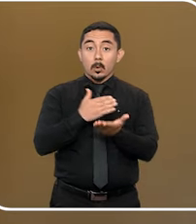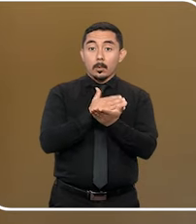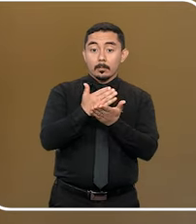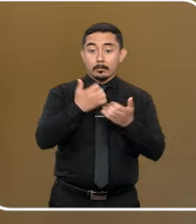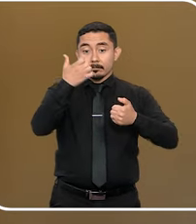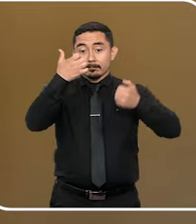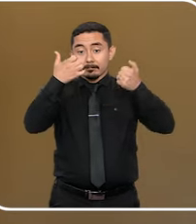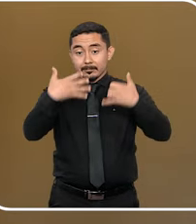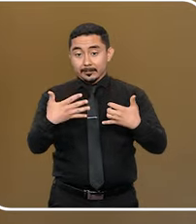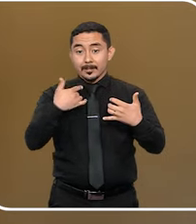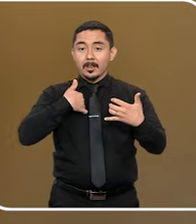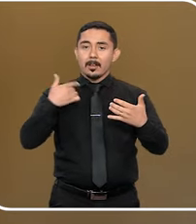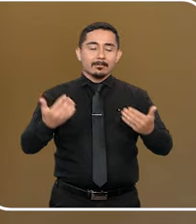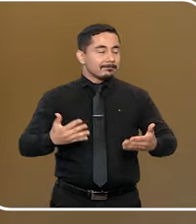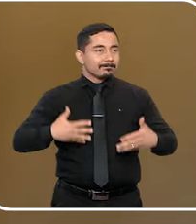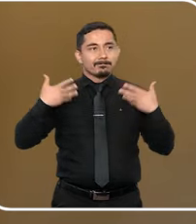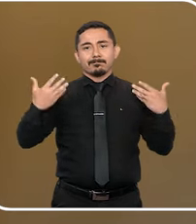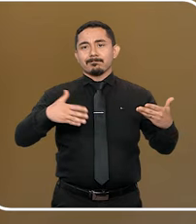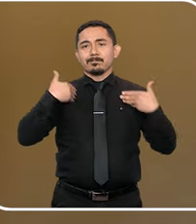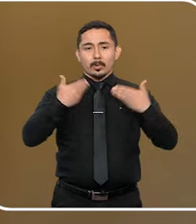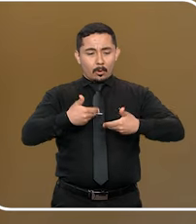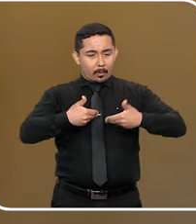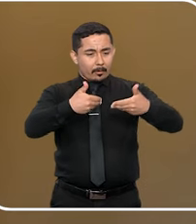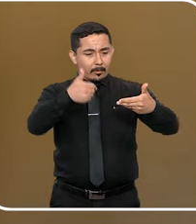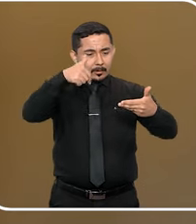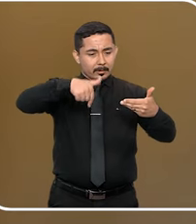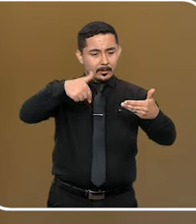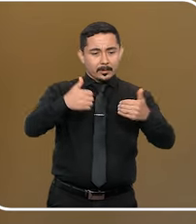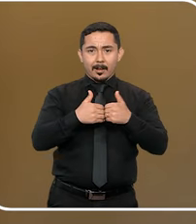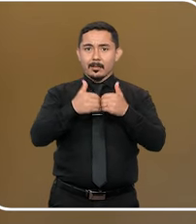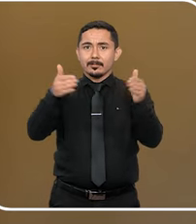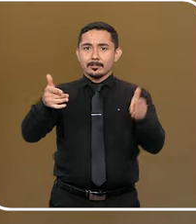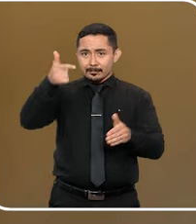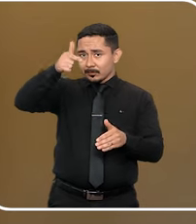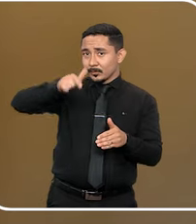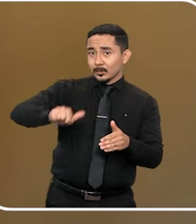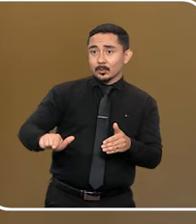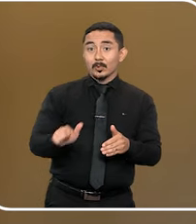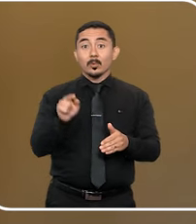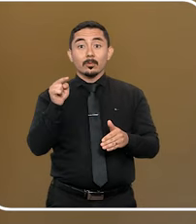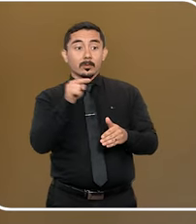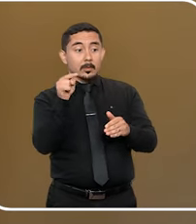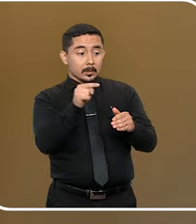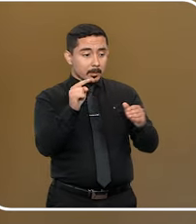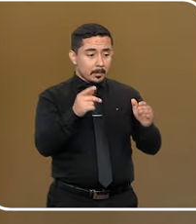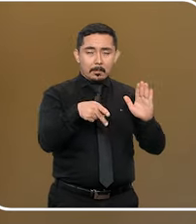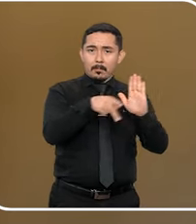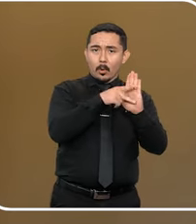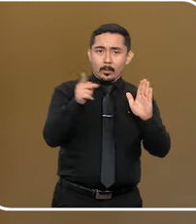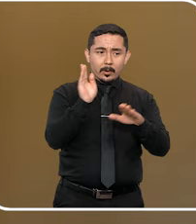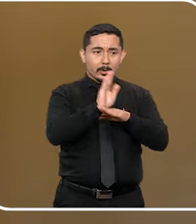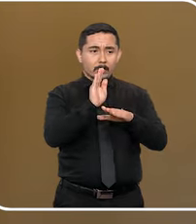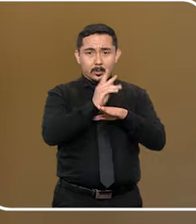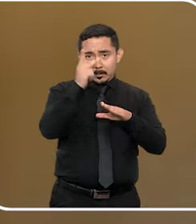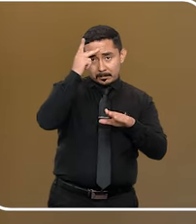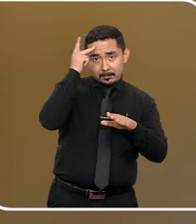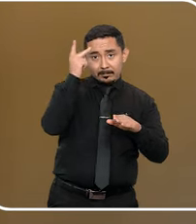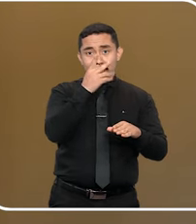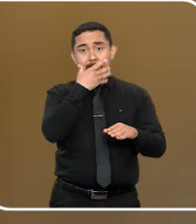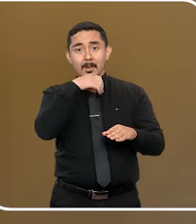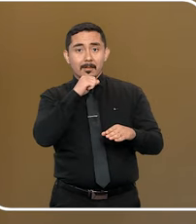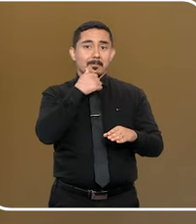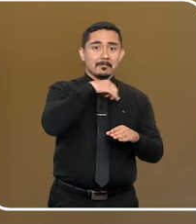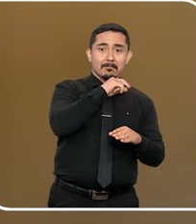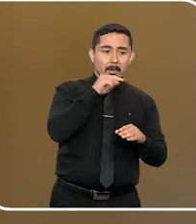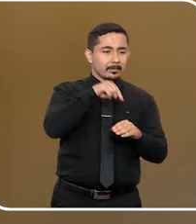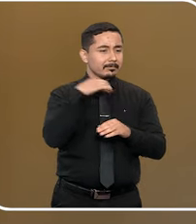dizendo que com muita alegria eu recebi o convite para participar da abertura de mais uma edição do Círculo de acolhimento parental essa ação que